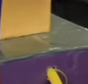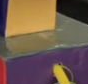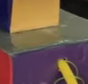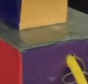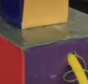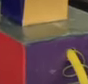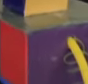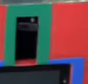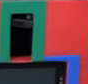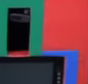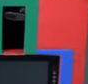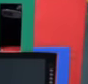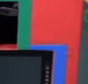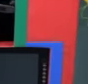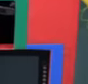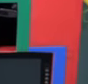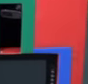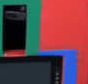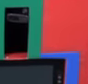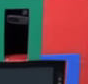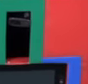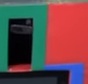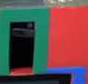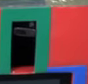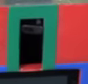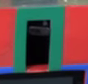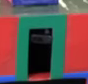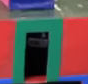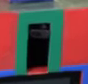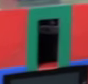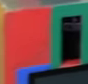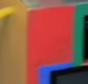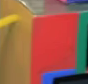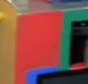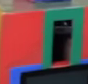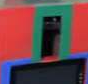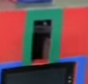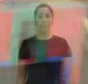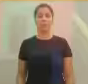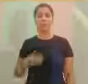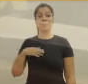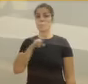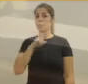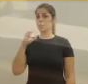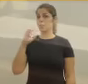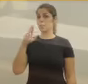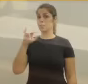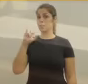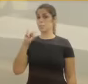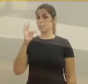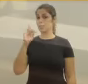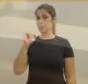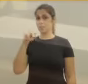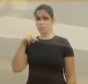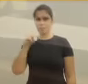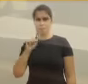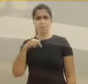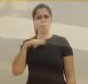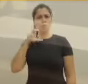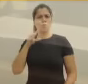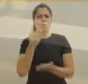direito dela, que é amarelo e envolto para uma mola. Na extremidade da mola, bola prata. Meu nome é Cristiane, sou